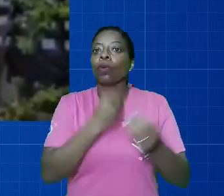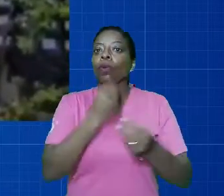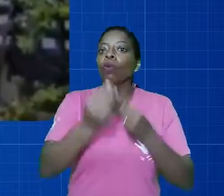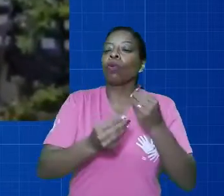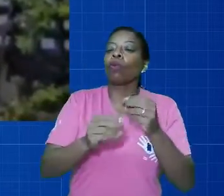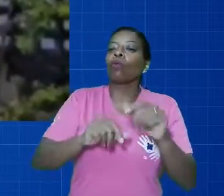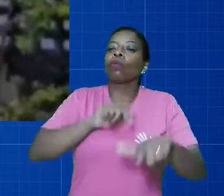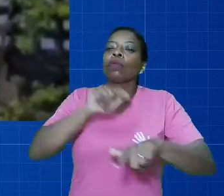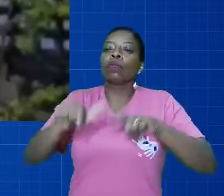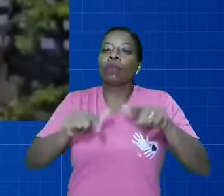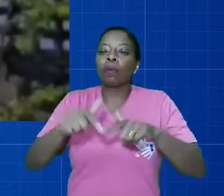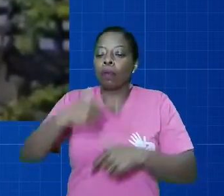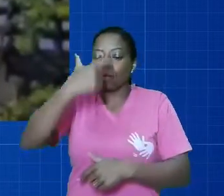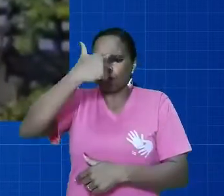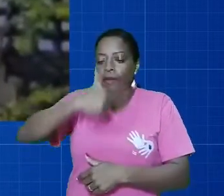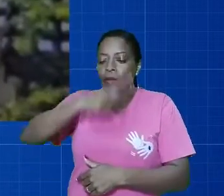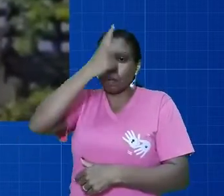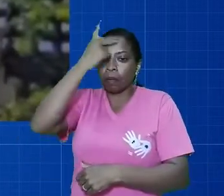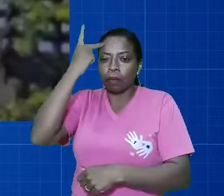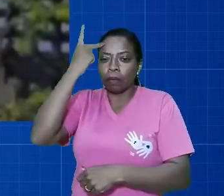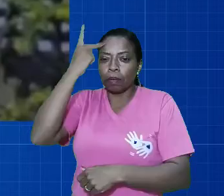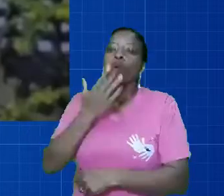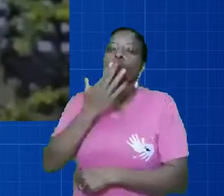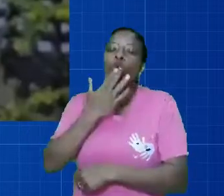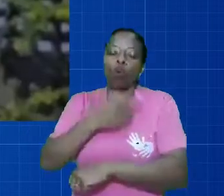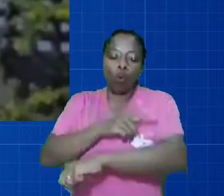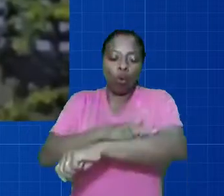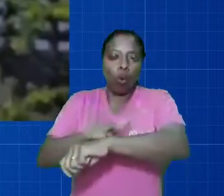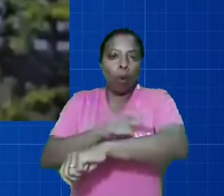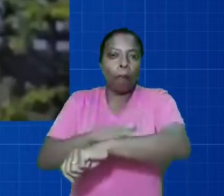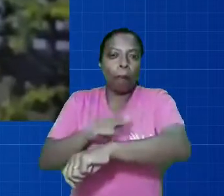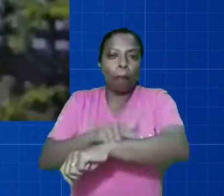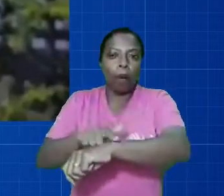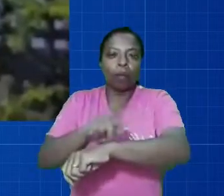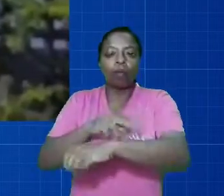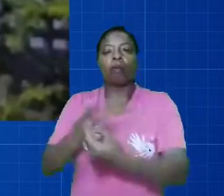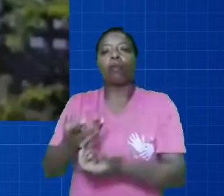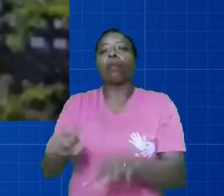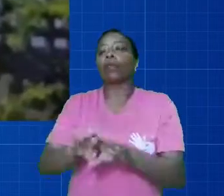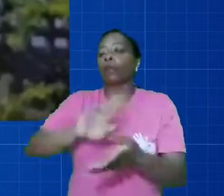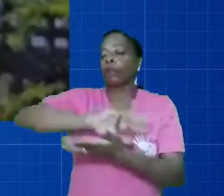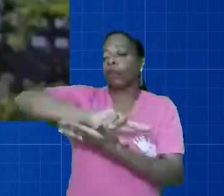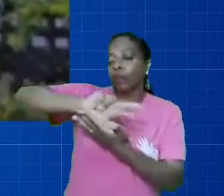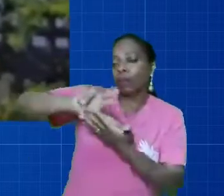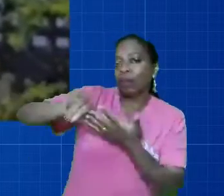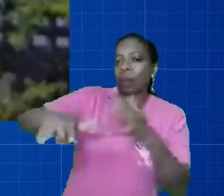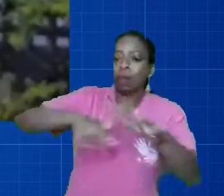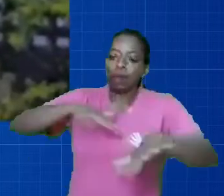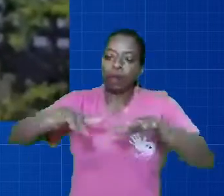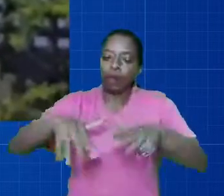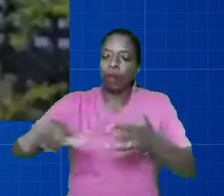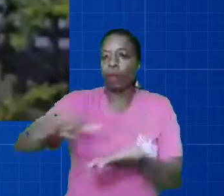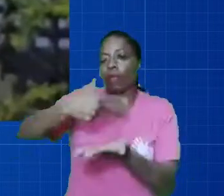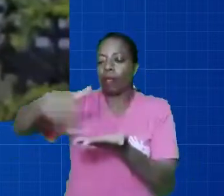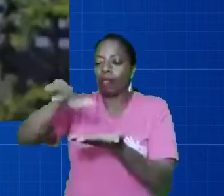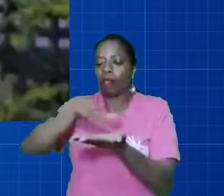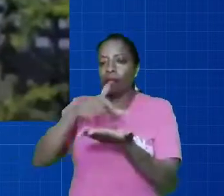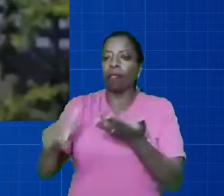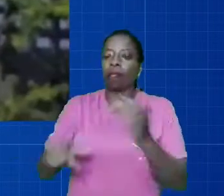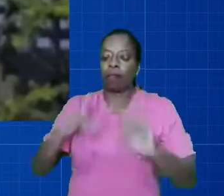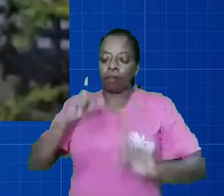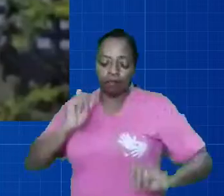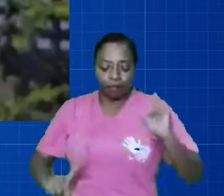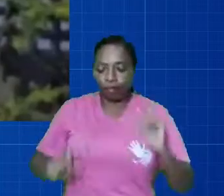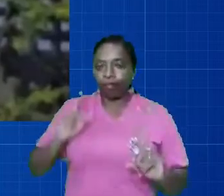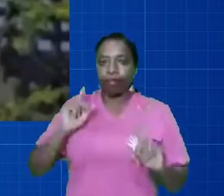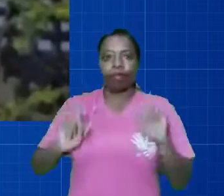o trabalho com as características biológicas, a cor da pele, misturas de soluções, diversidade, movimento, dança, expressão